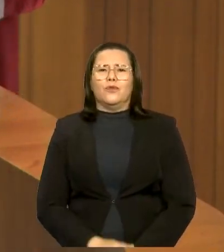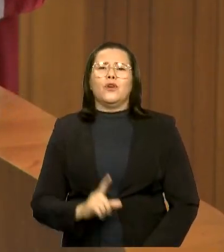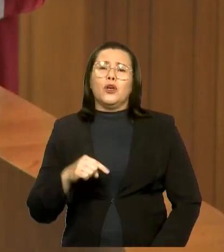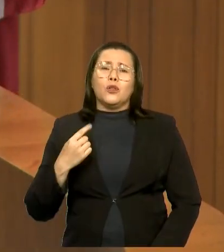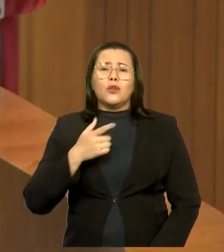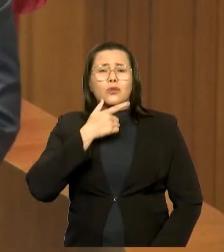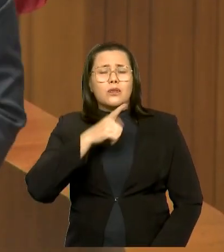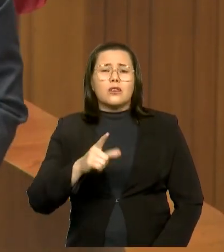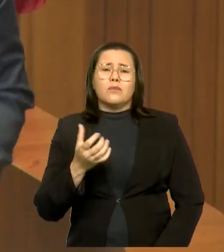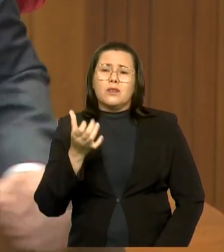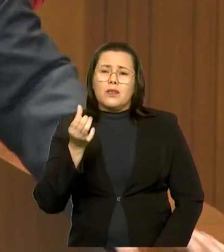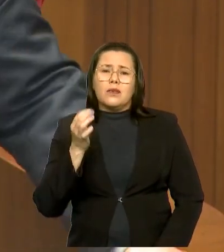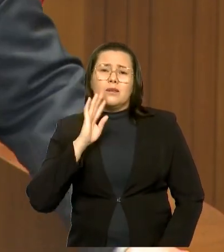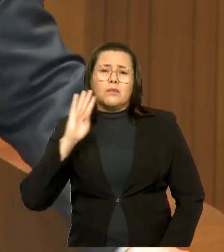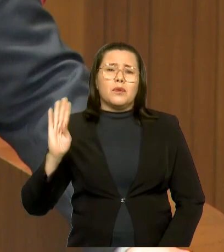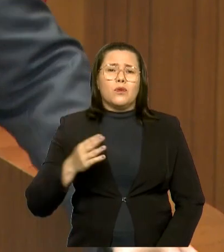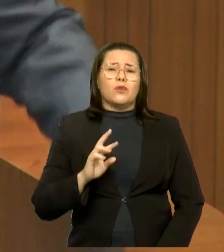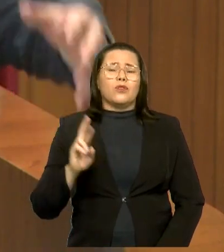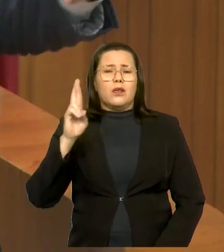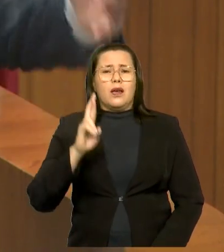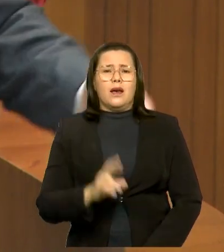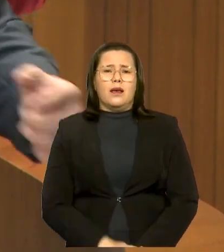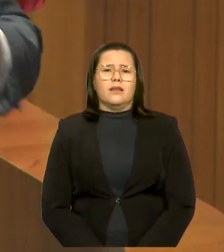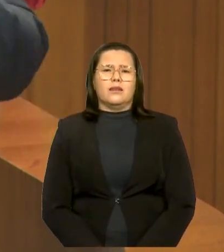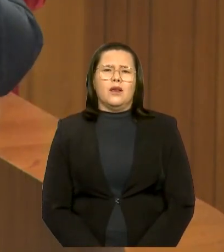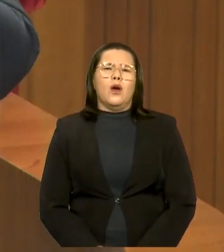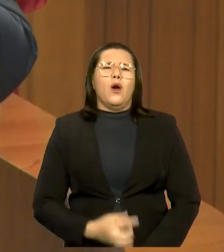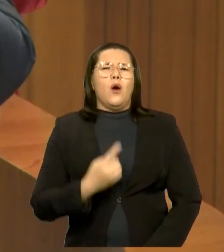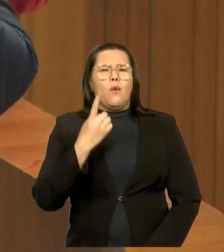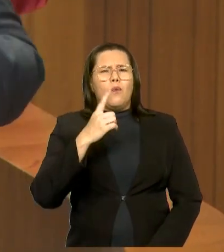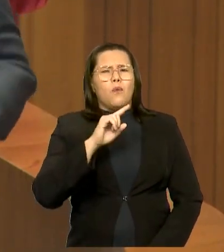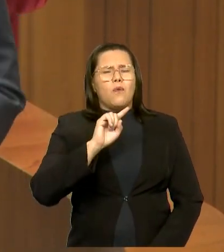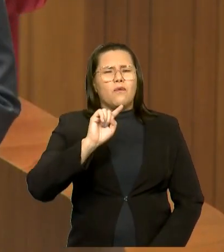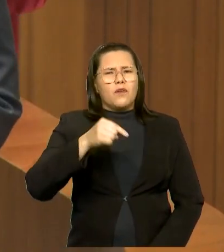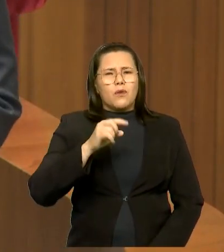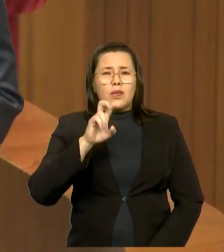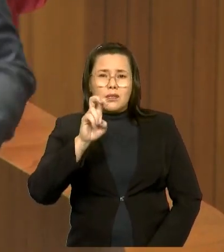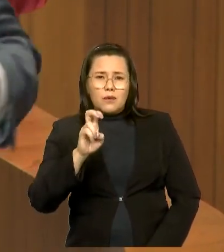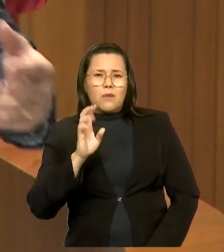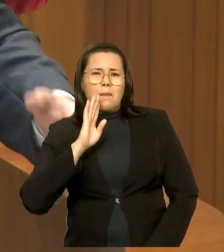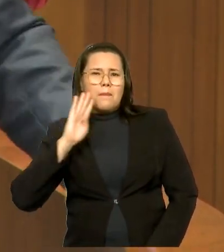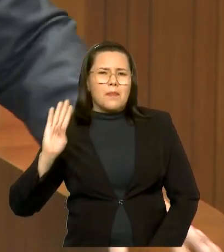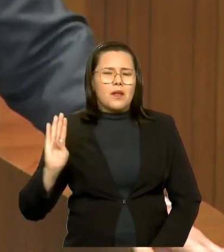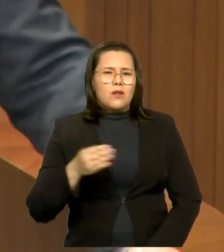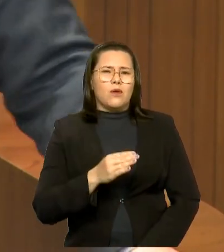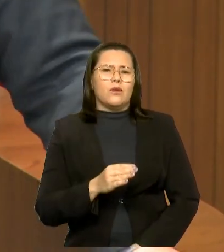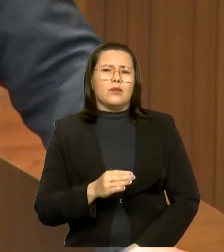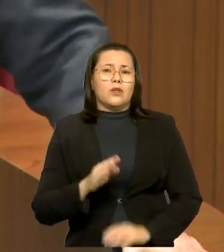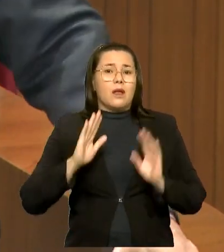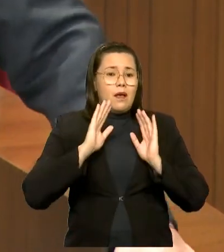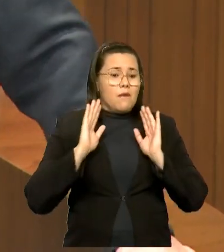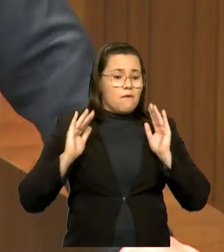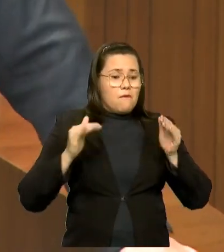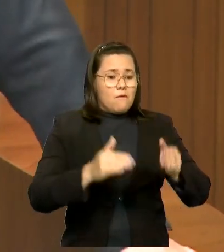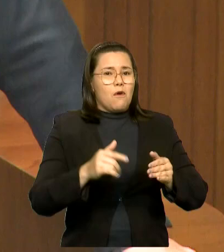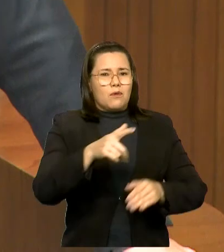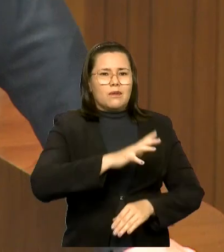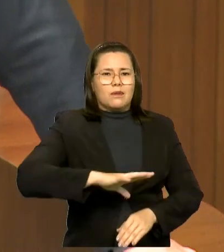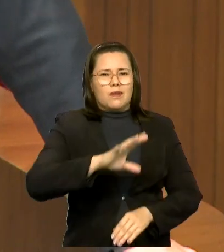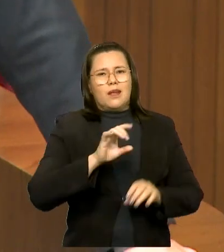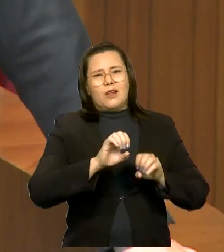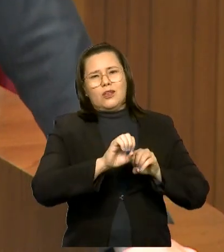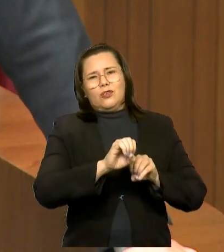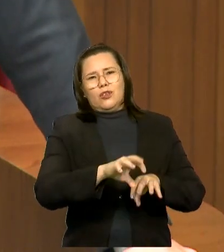Desses, 1,5 bilhão só para a educação, para dar continuidade ao grande programa Escola Digna, que vem sendo conduzido já há algum tempo